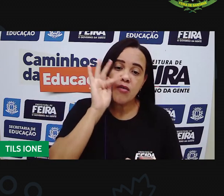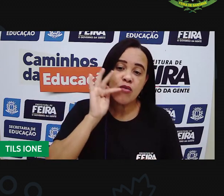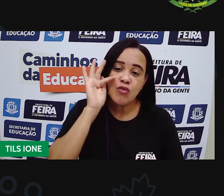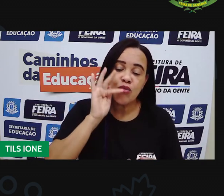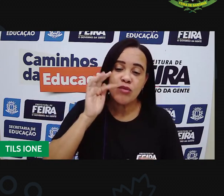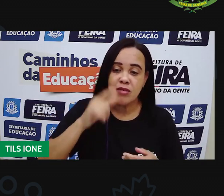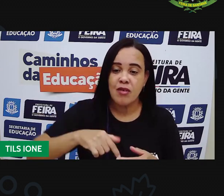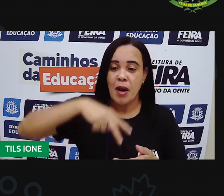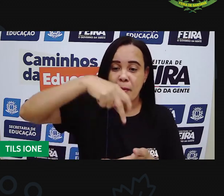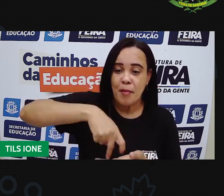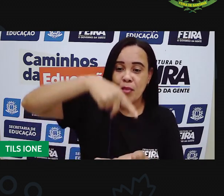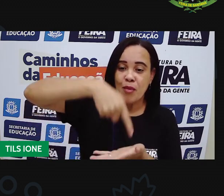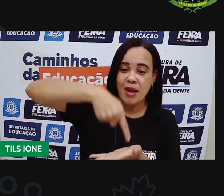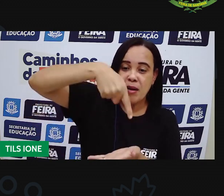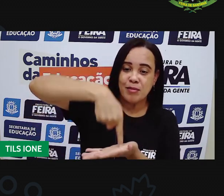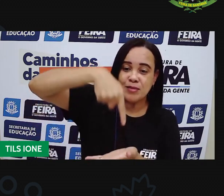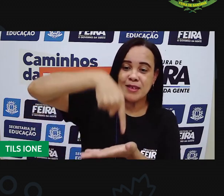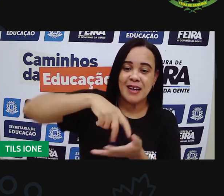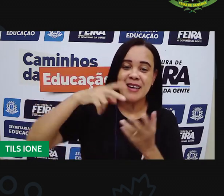saci.